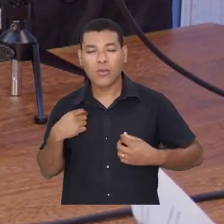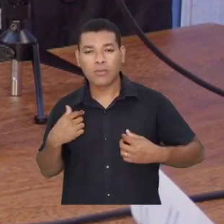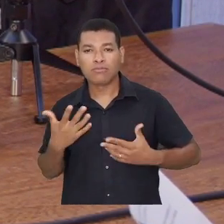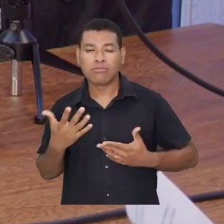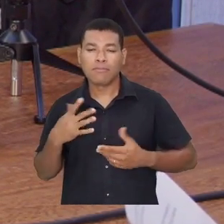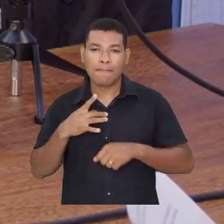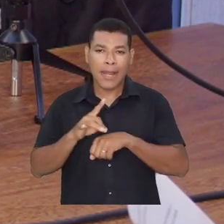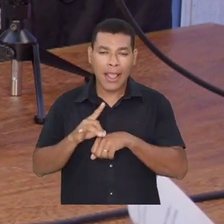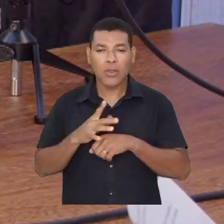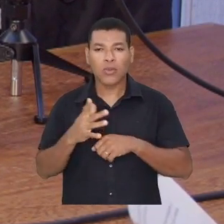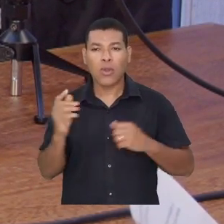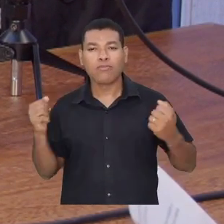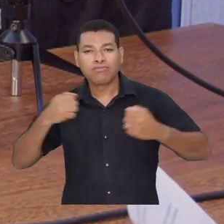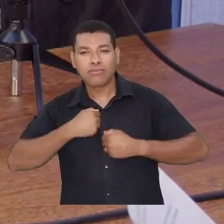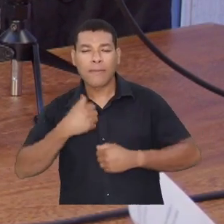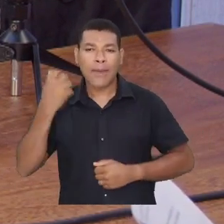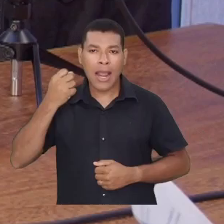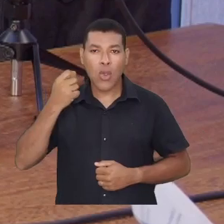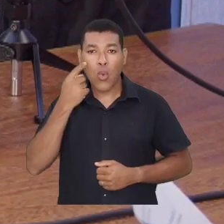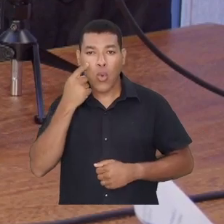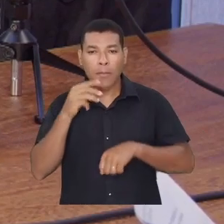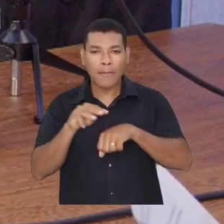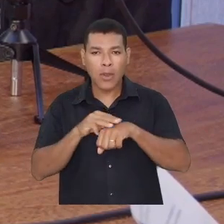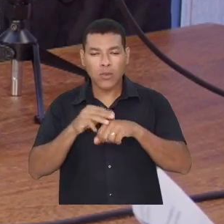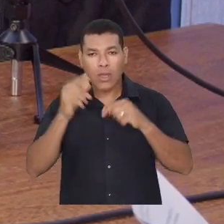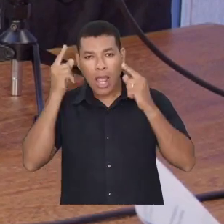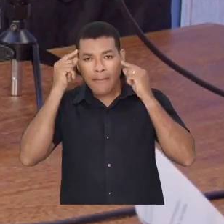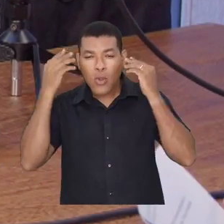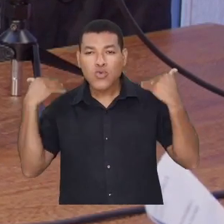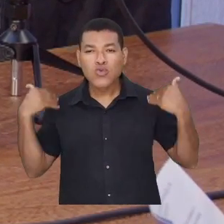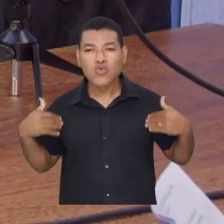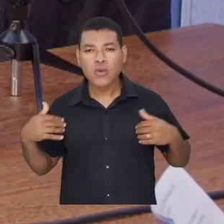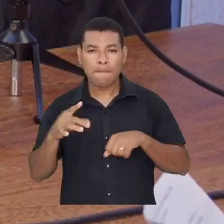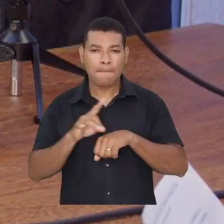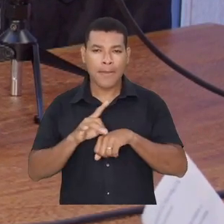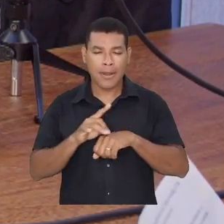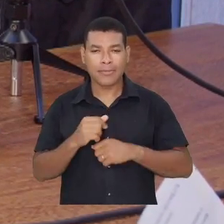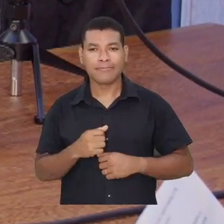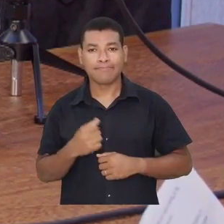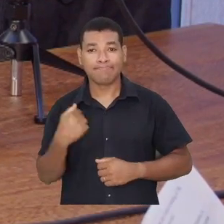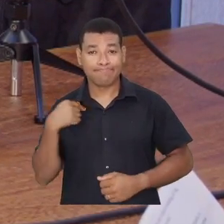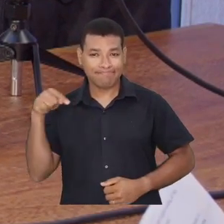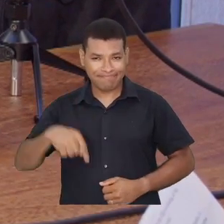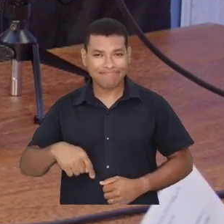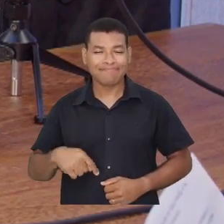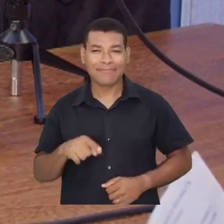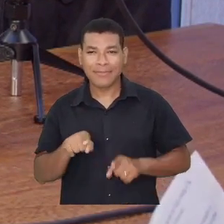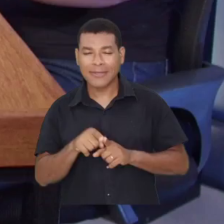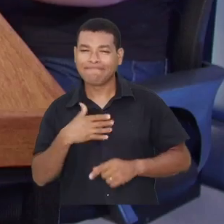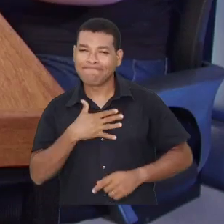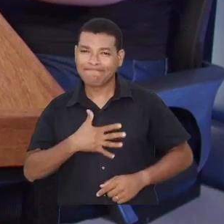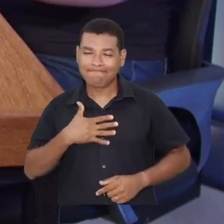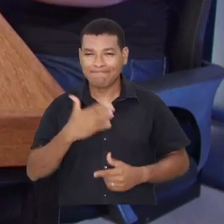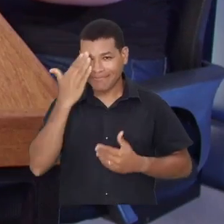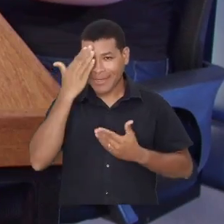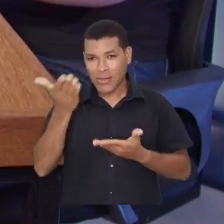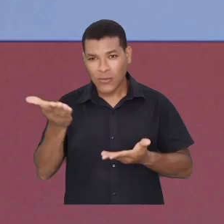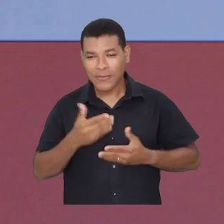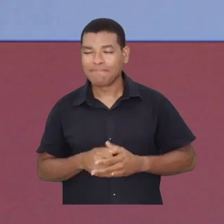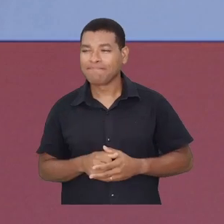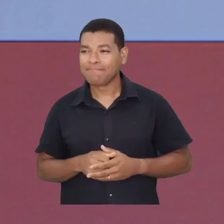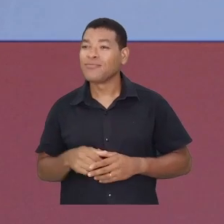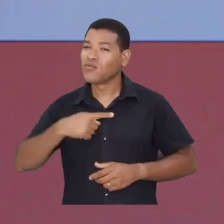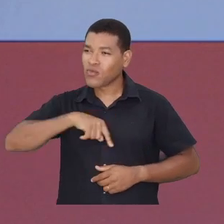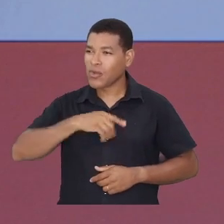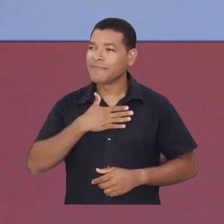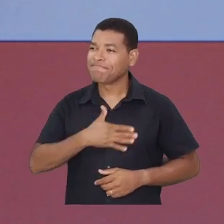branco. Tenho olhos castanhos e cabelo comprido preto. Muito prazer estar aqui. Obrigada pelo convite. Imagina, o prazer